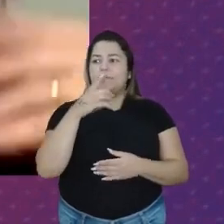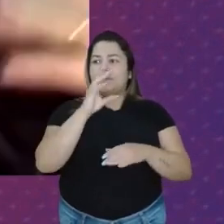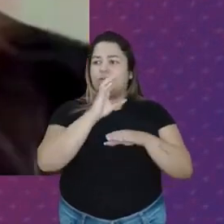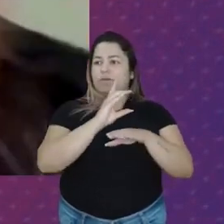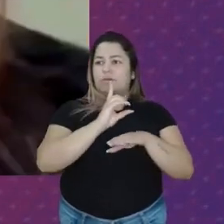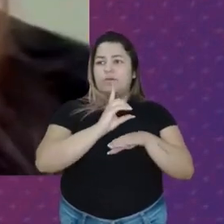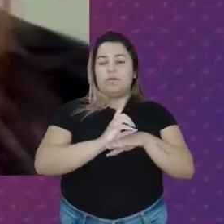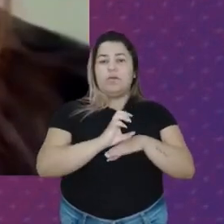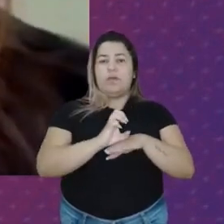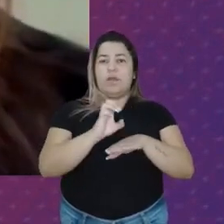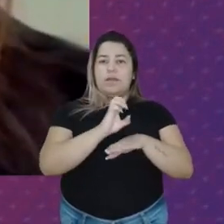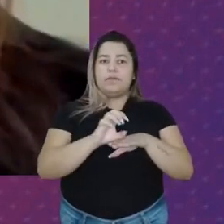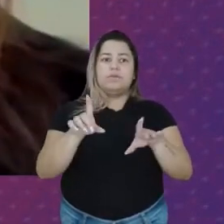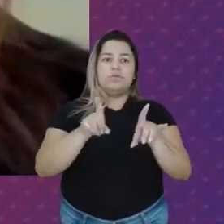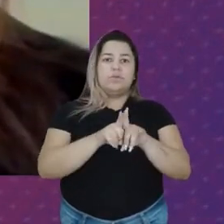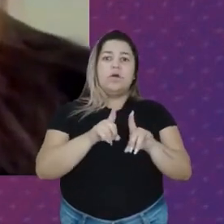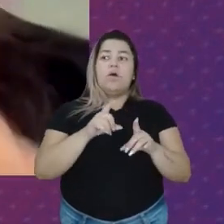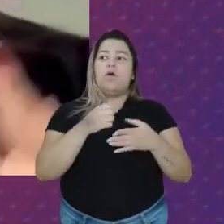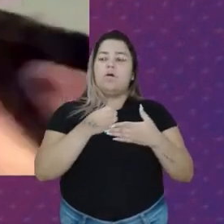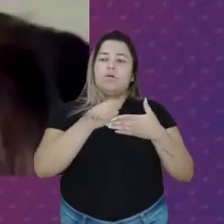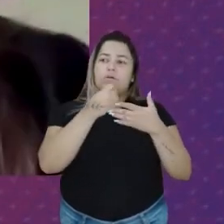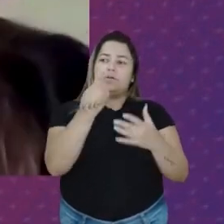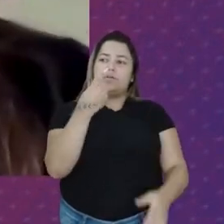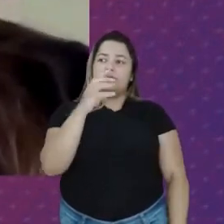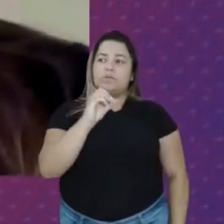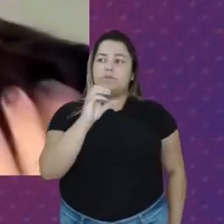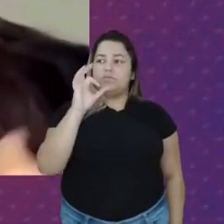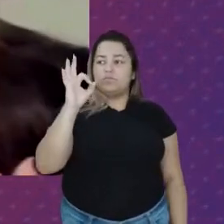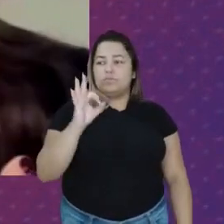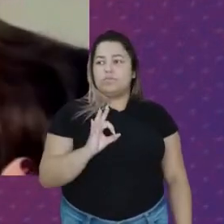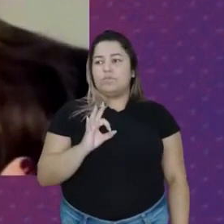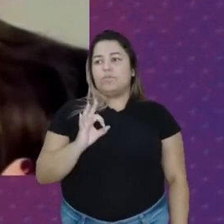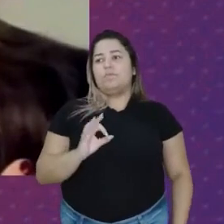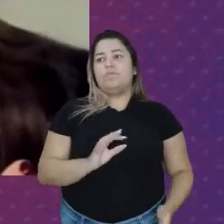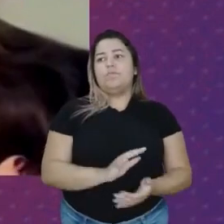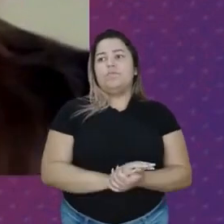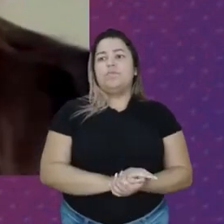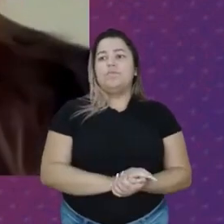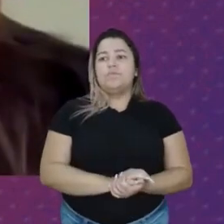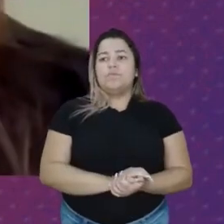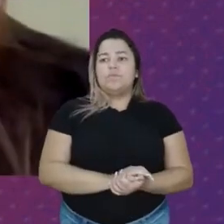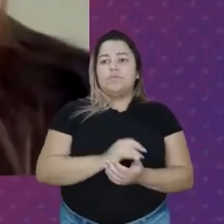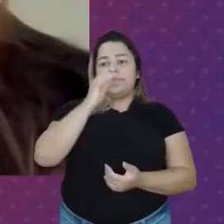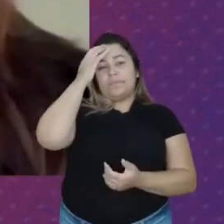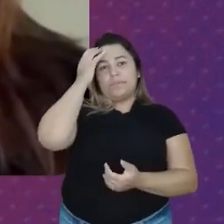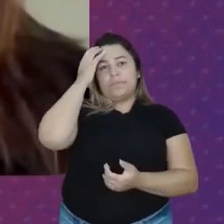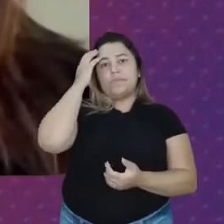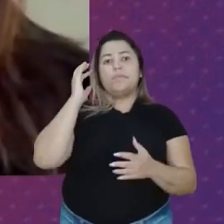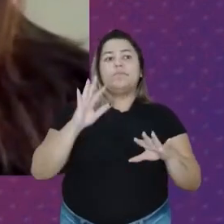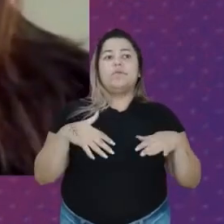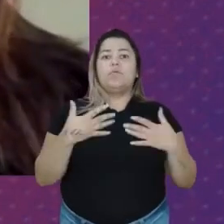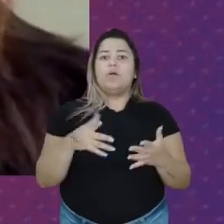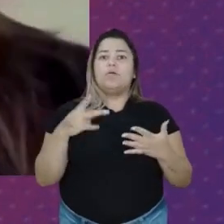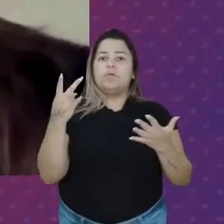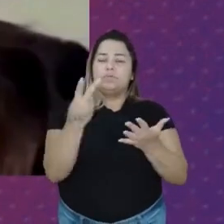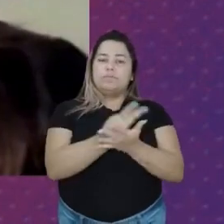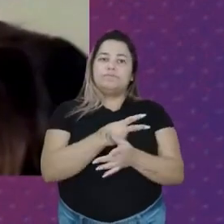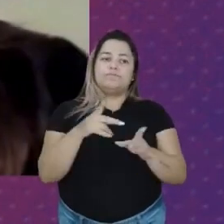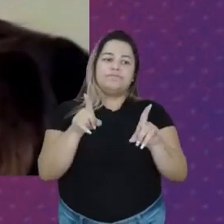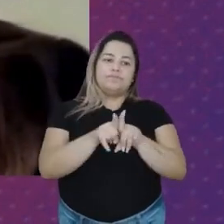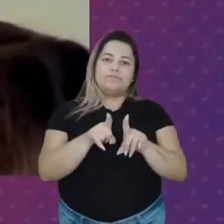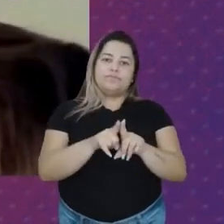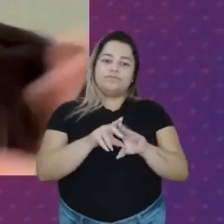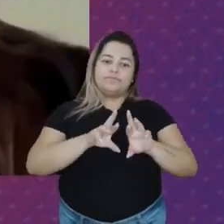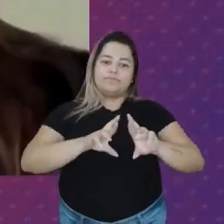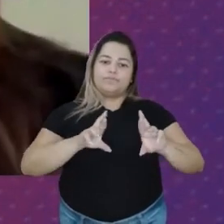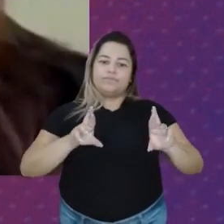de X, você pode doar até 10% de X para você mesmo, tá? Então, é assim que funciona, é um pouquinho diferente, tem